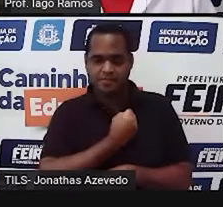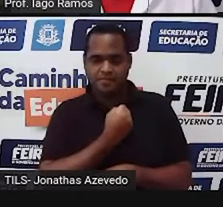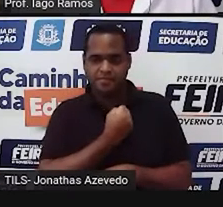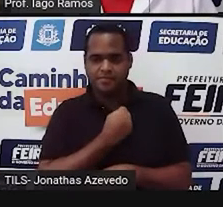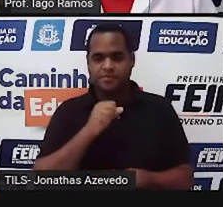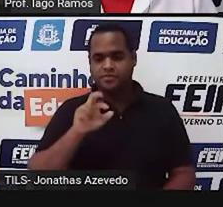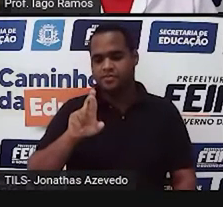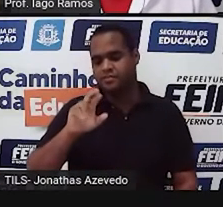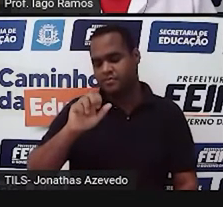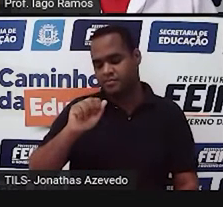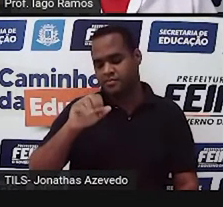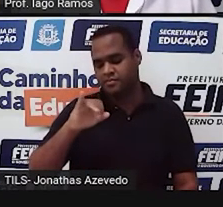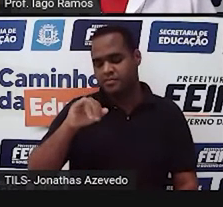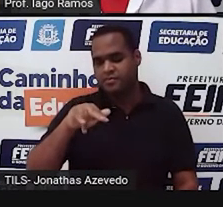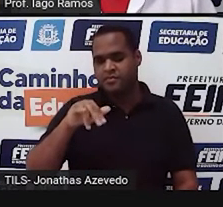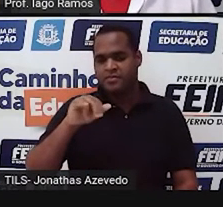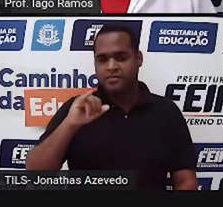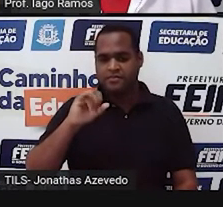racional